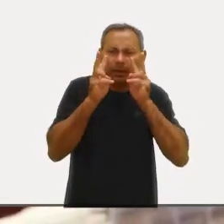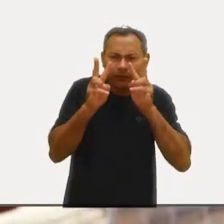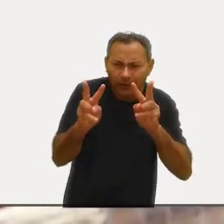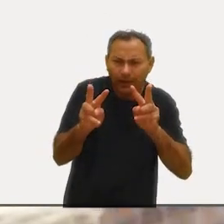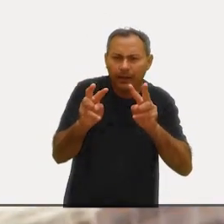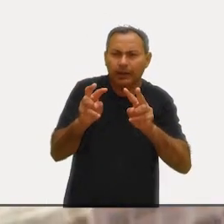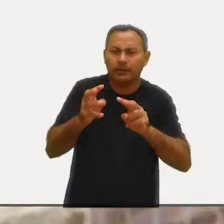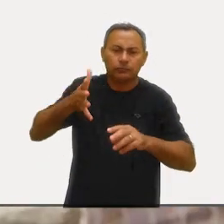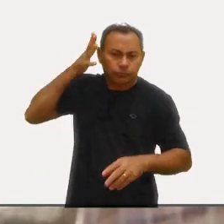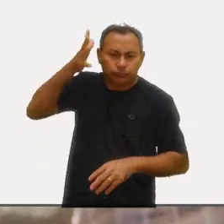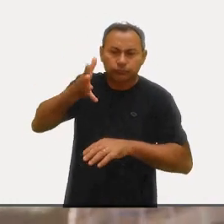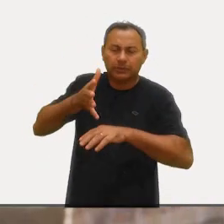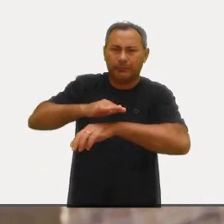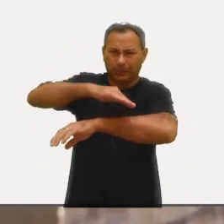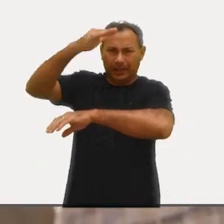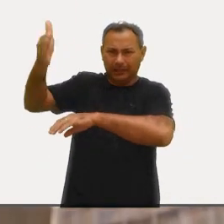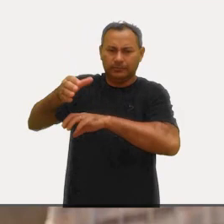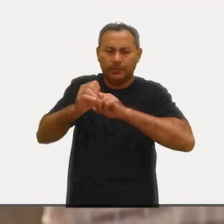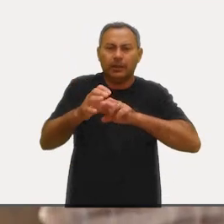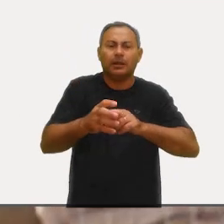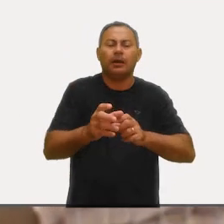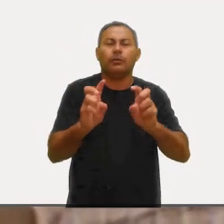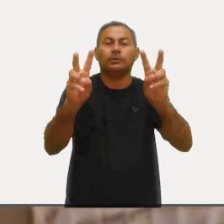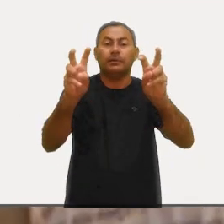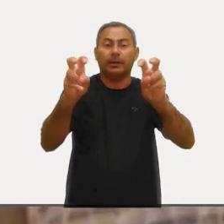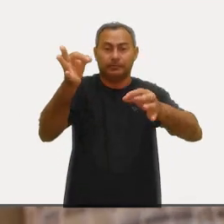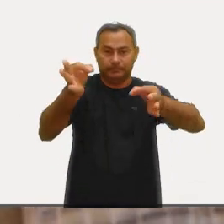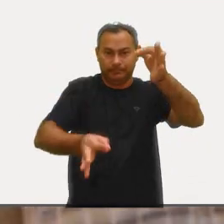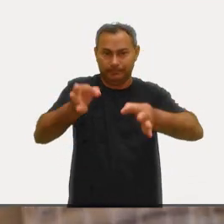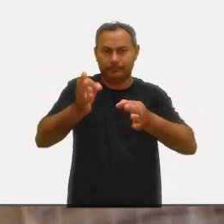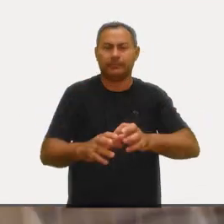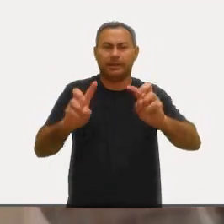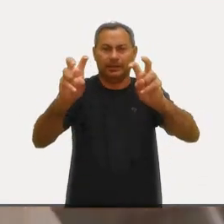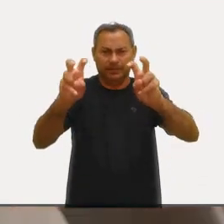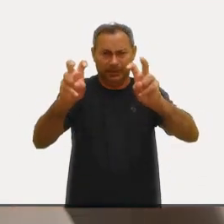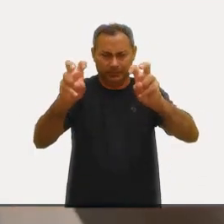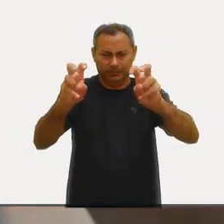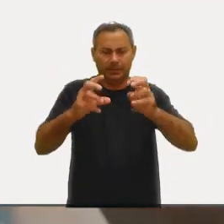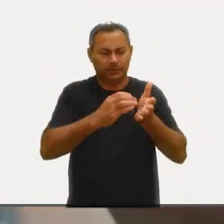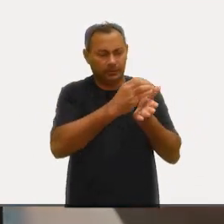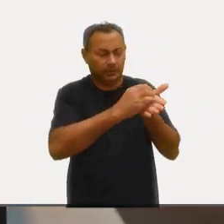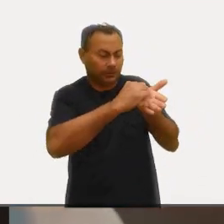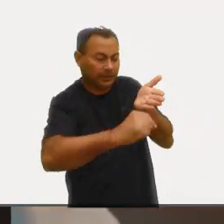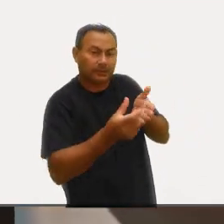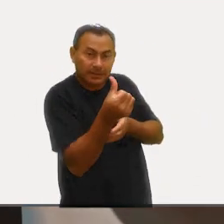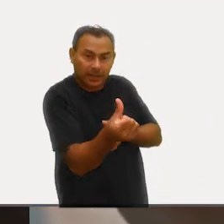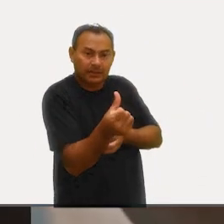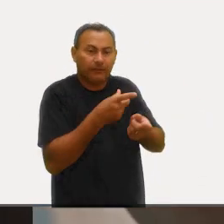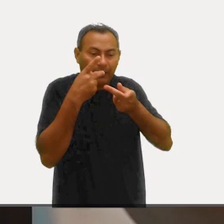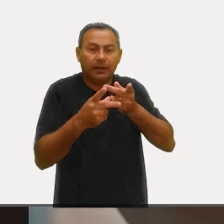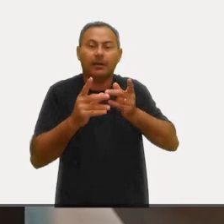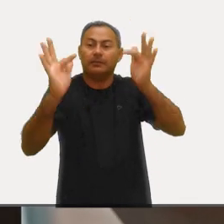podemos observar no Sermão do Monte é a importância do tema justiça. Esse tema aparece no versículo 6, que